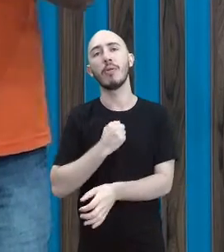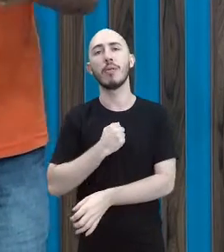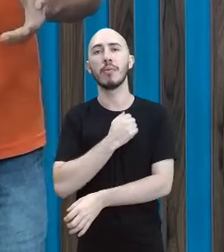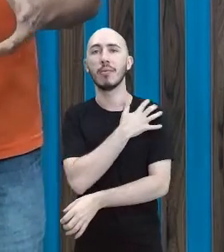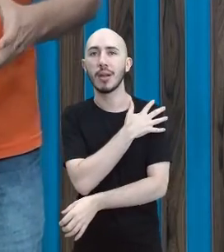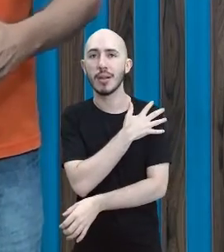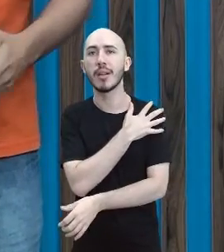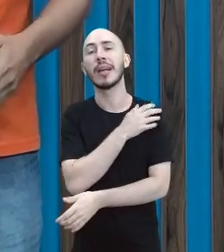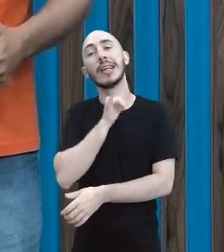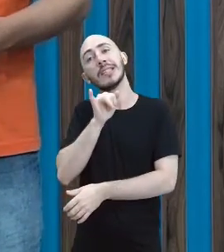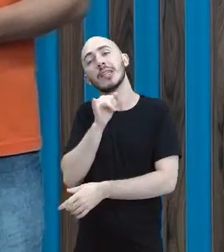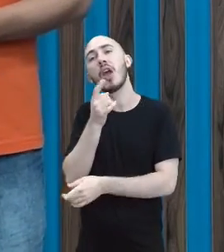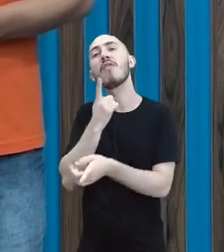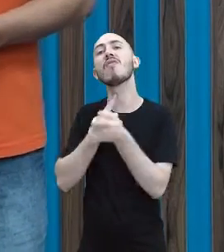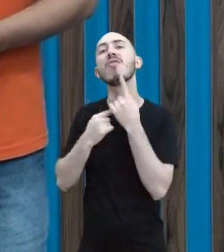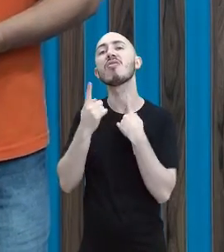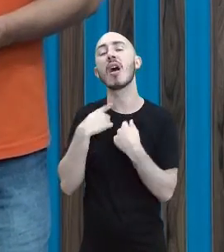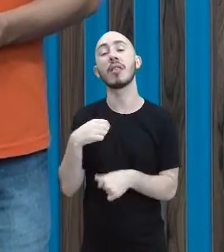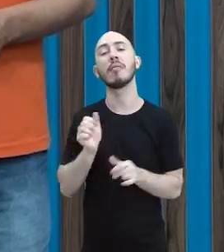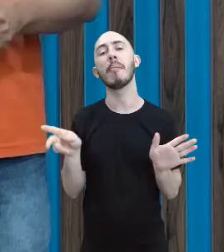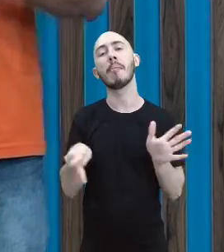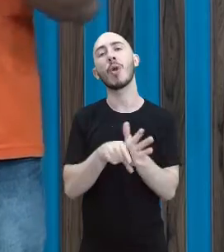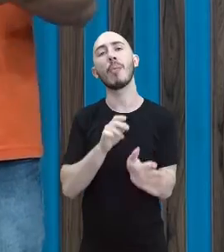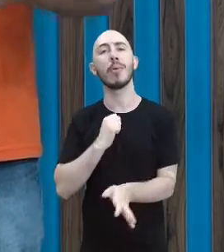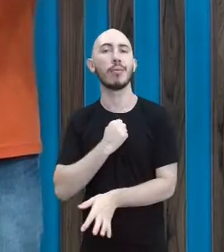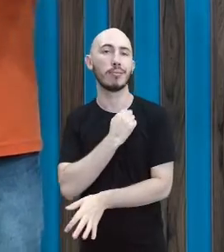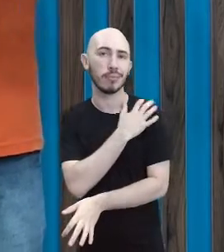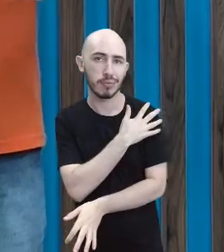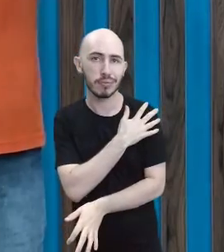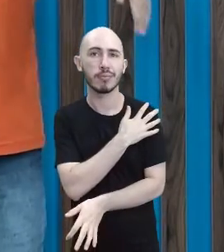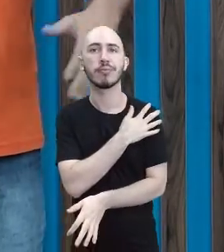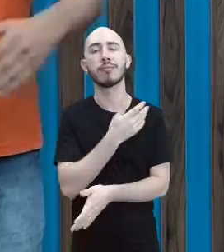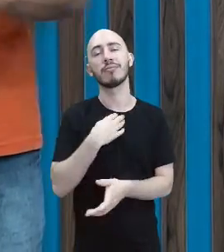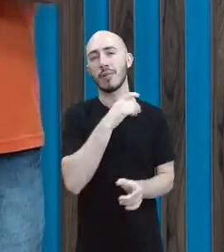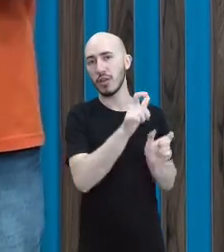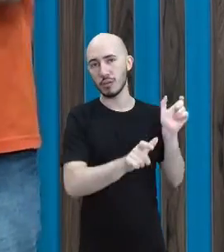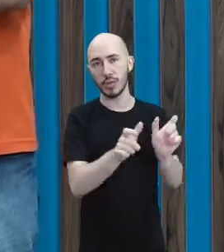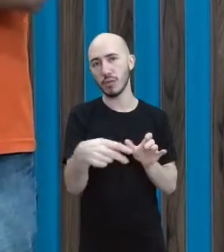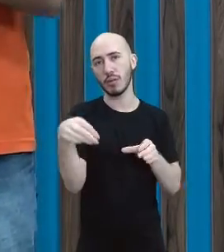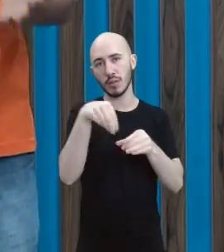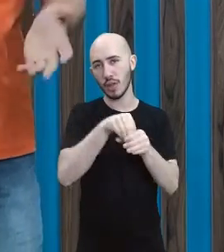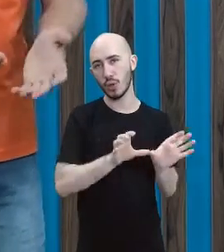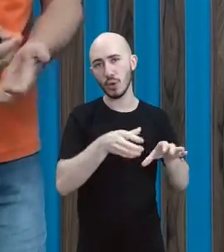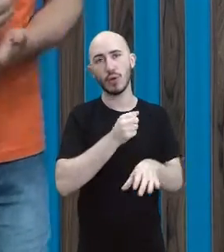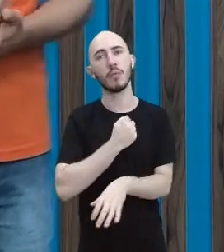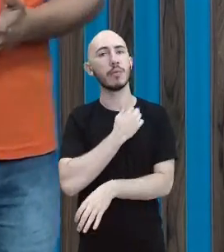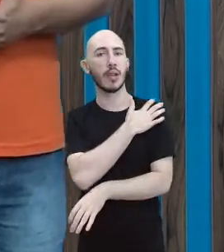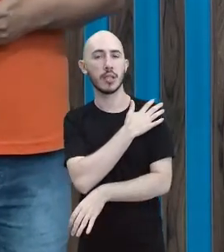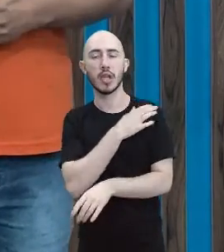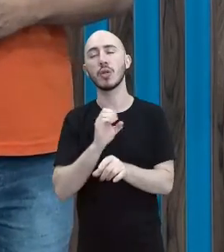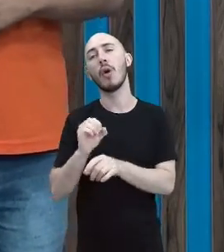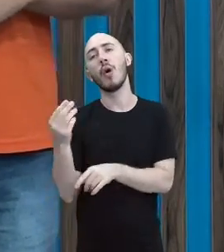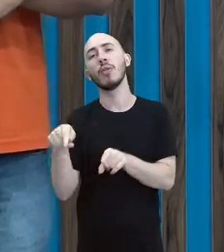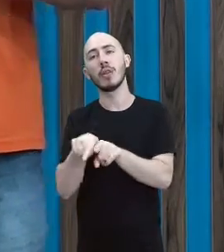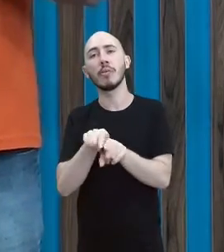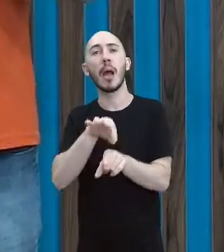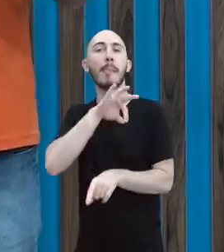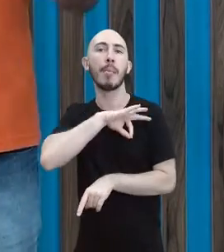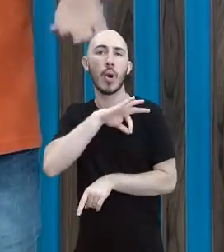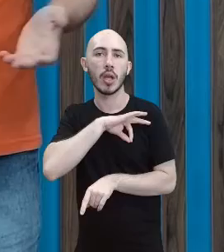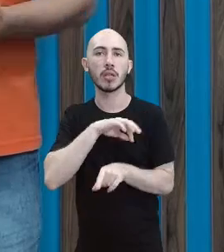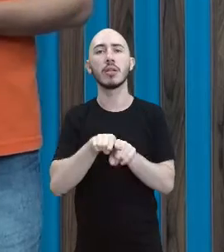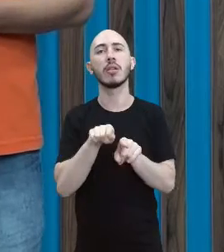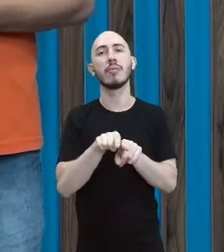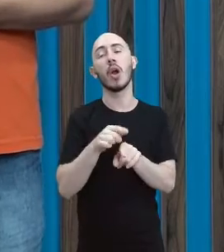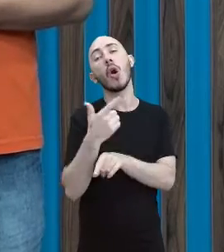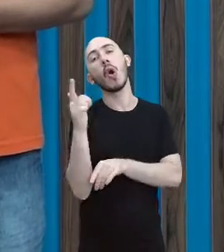aos agentes. Né? Então, isso realmente ficou... Quando eu digo agentes, são os próprios militares, seja da polícia, seja do exército, enfim, das